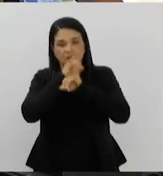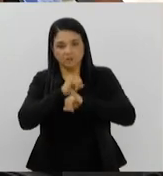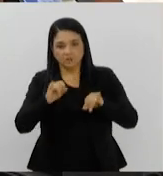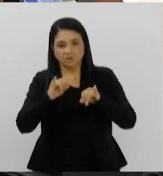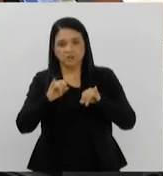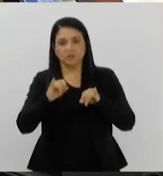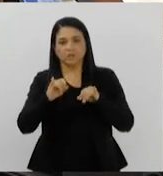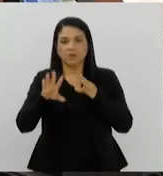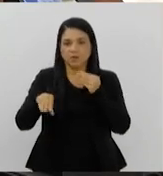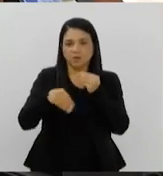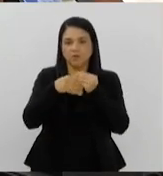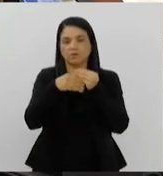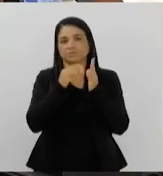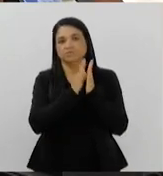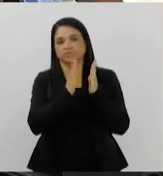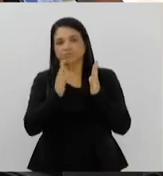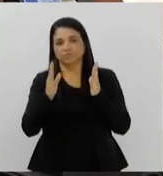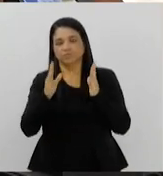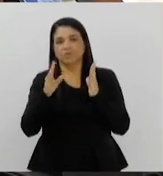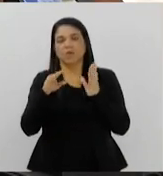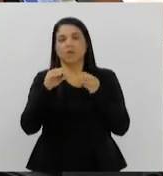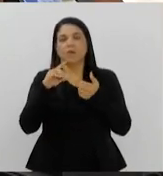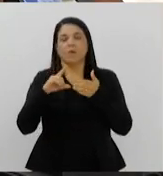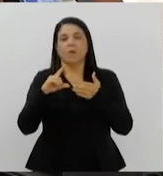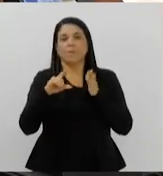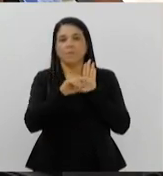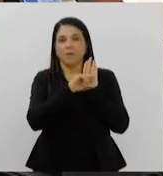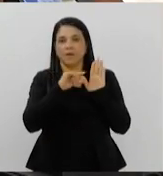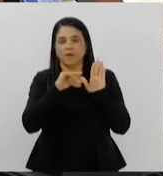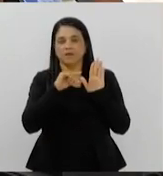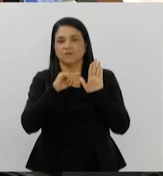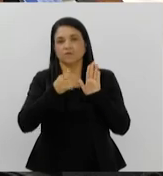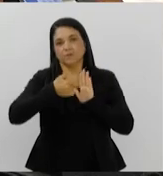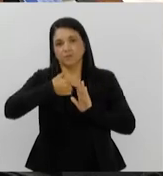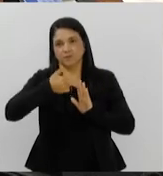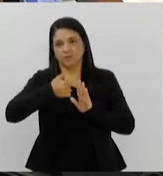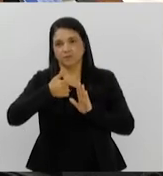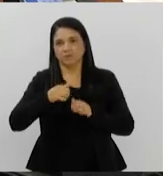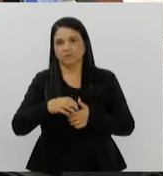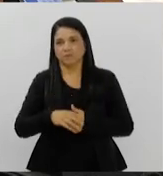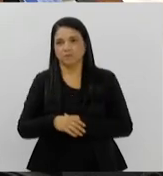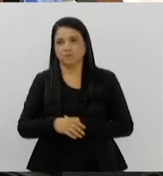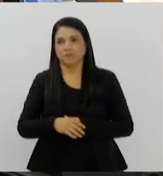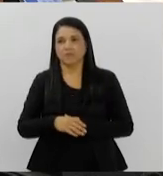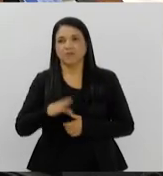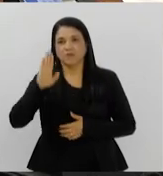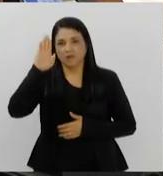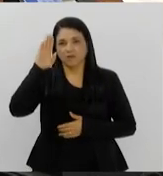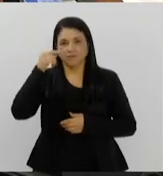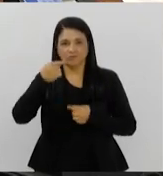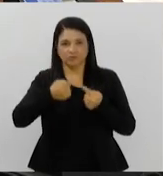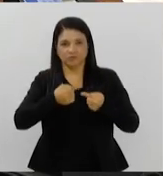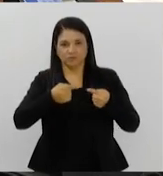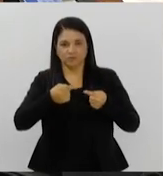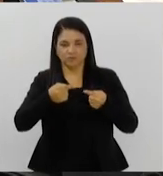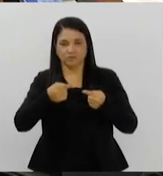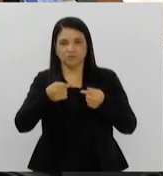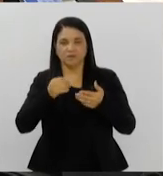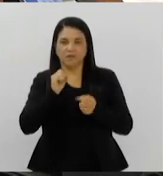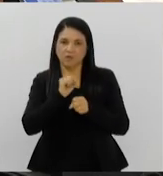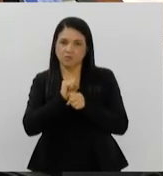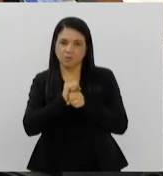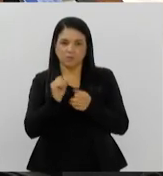Anuncio, incluído na ordem do dia, de acordo com o parágrafo primeiro. Presidente, para discutir o projeto, a gente estava aguardando terminar de colher os pareceres. O